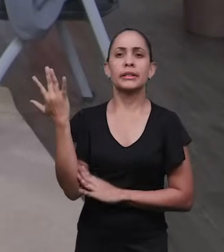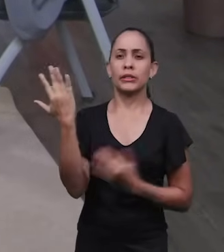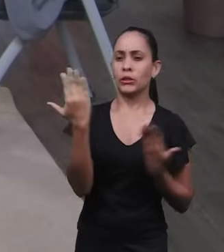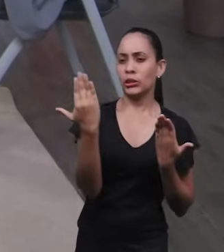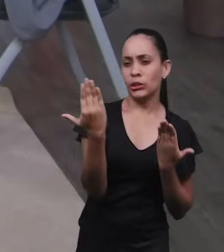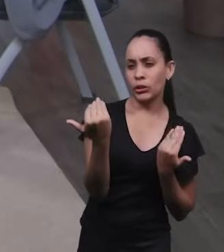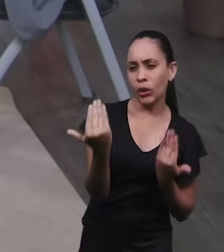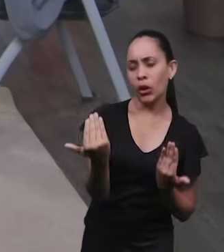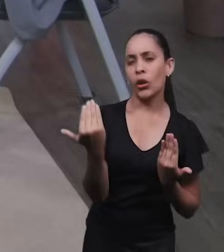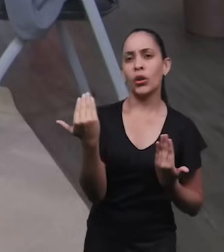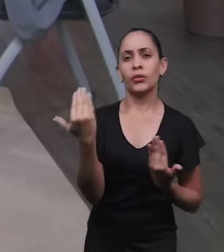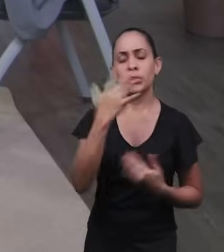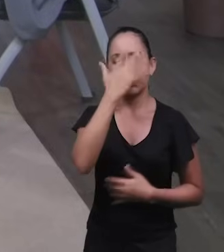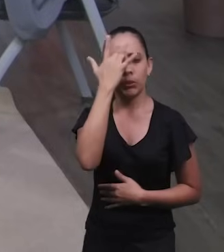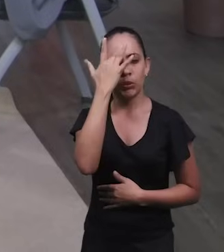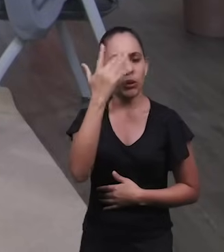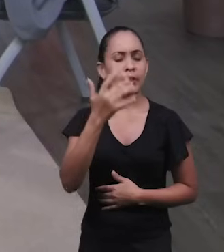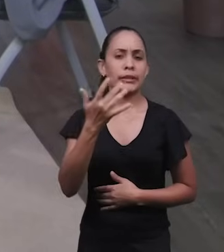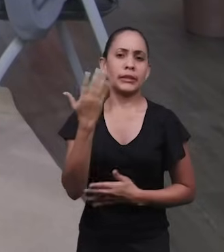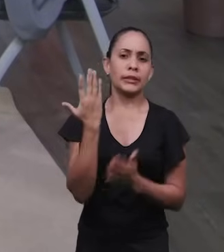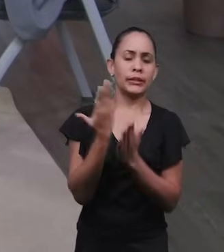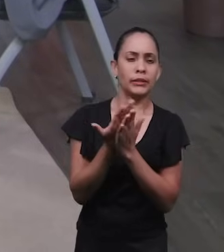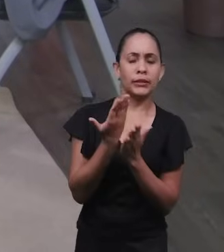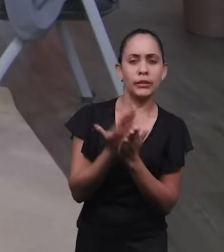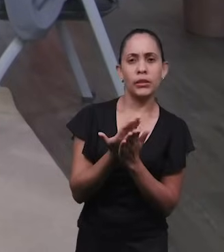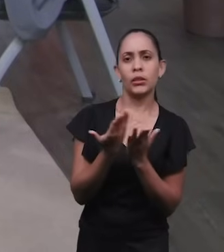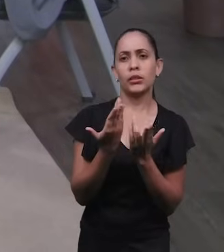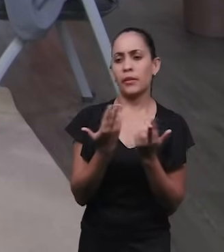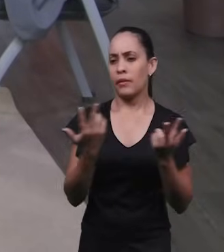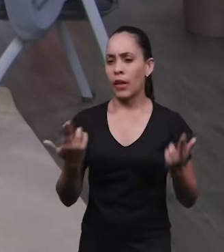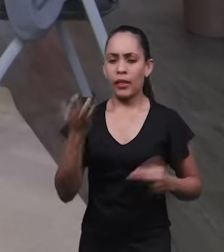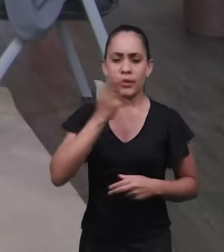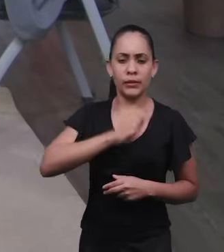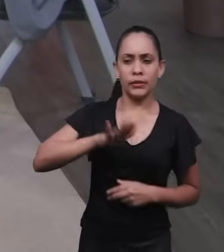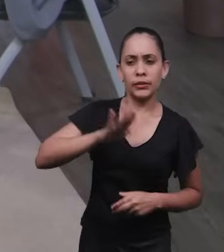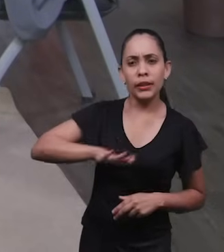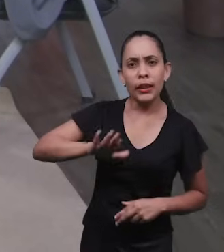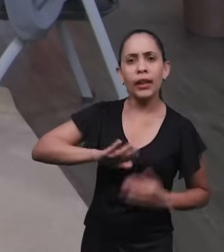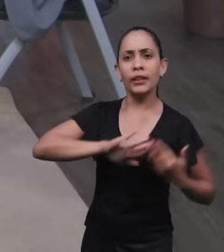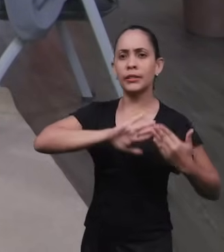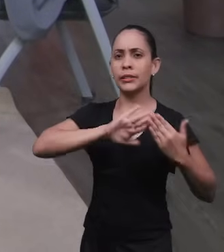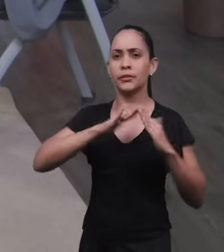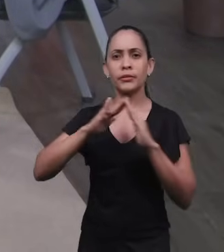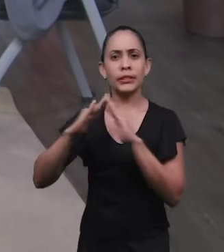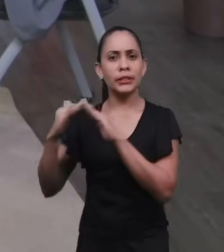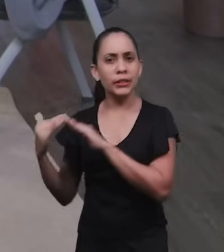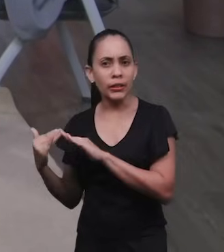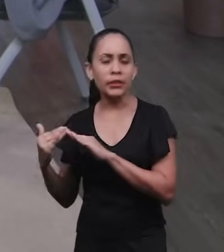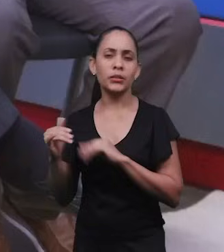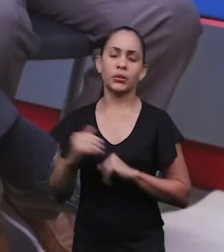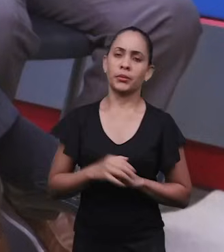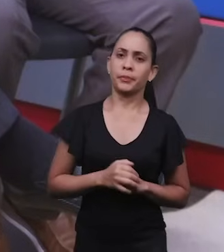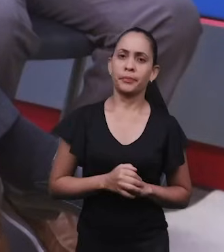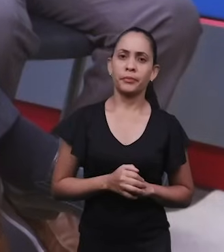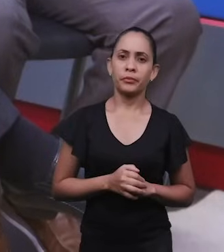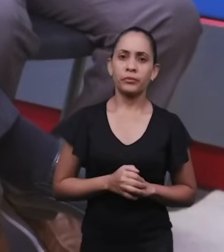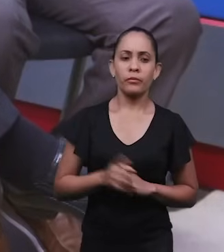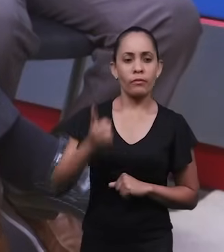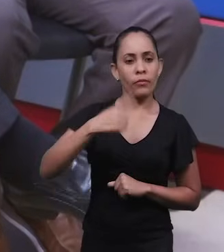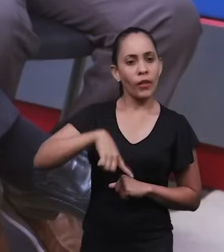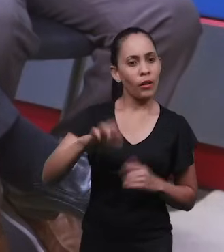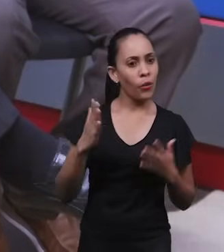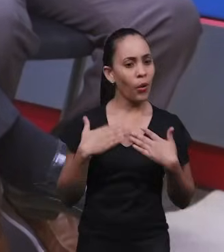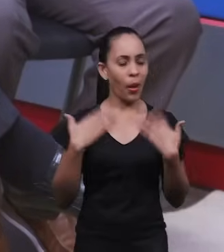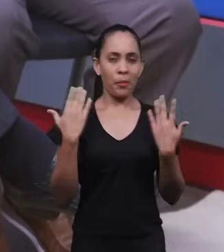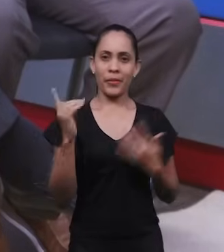os universitários, ora Colegas de trabalho. colegas de trabalho, Vizinhos. vizinhos. Então, não